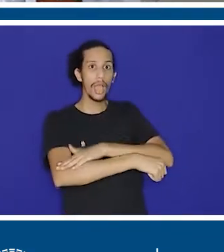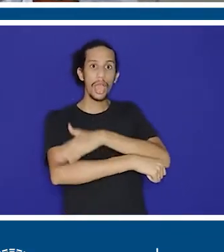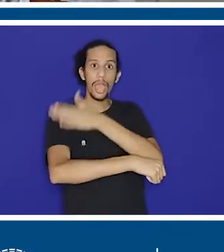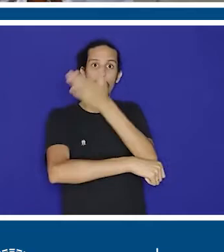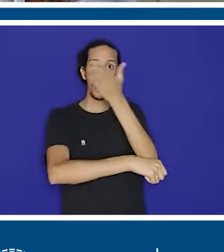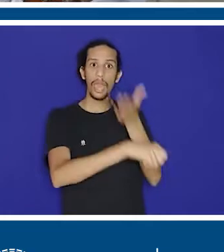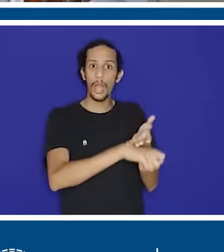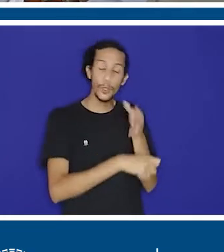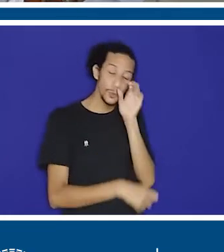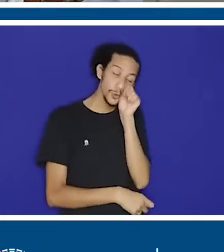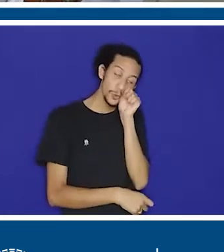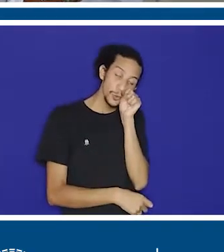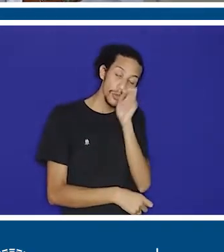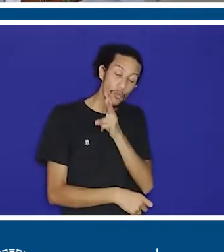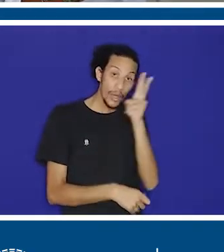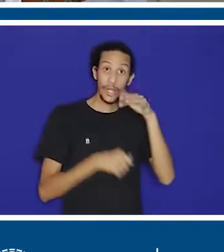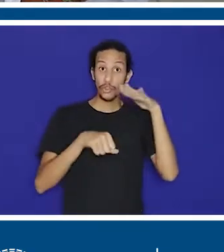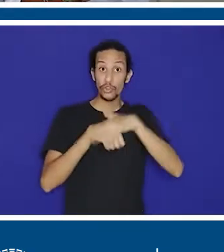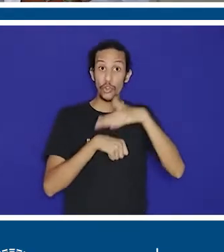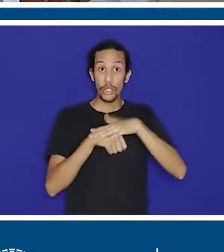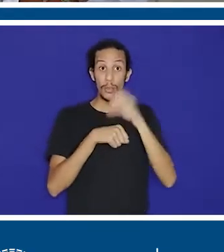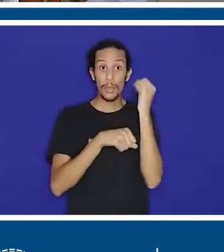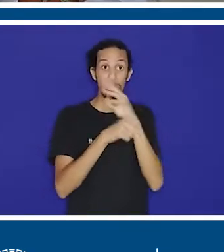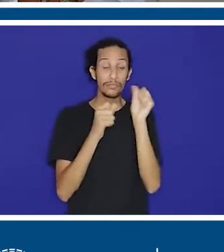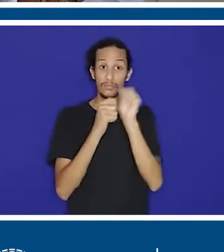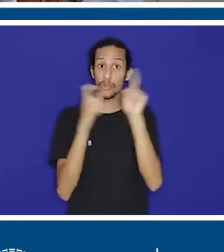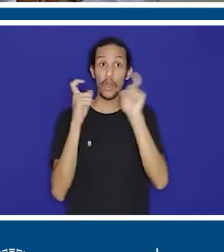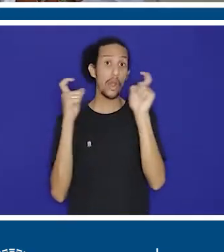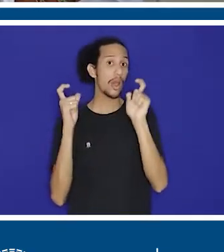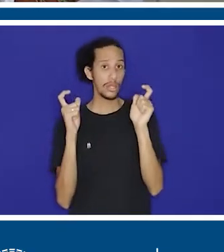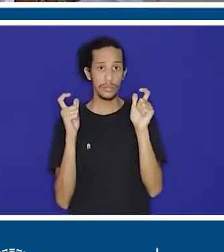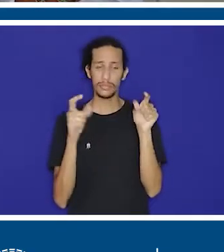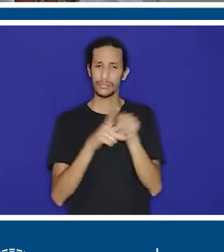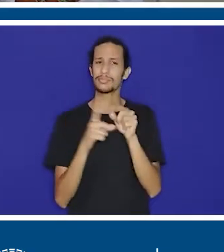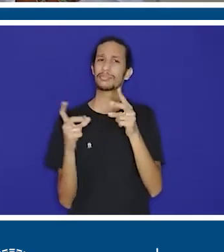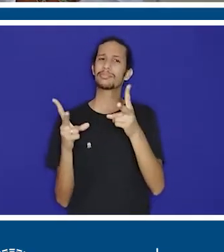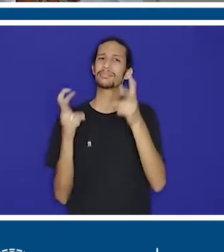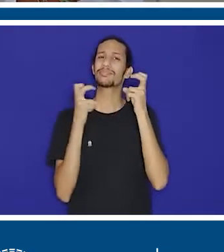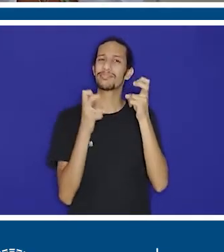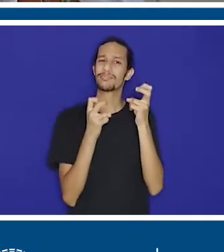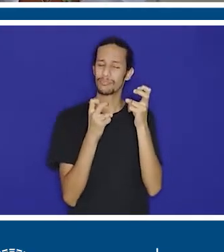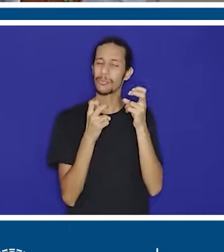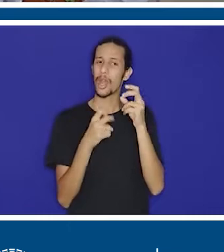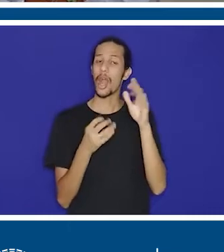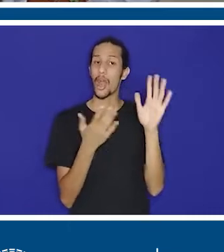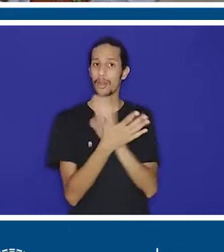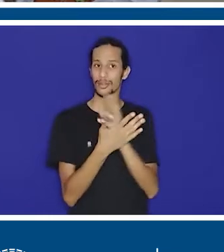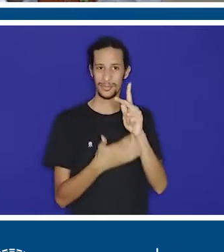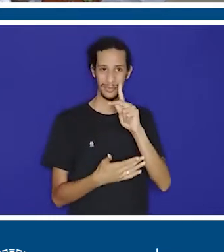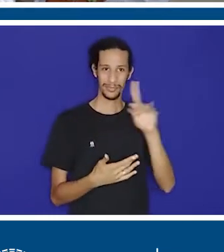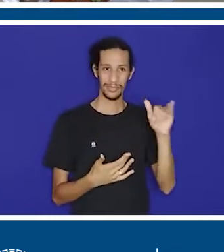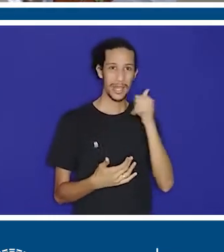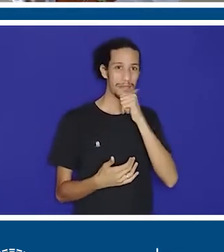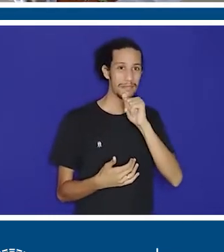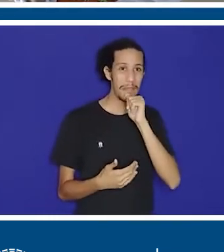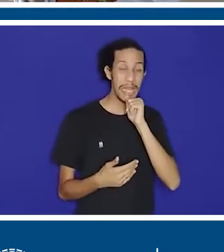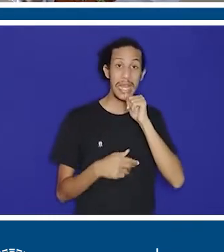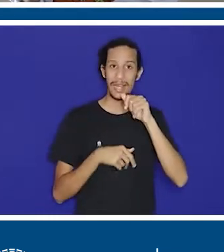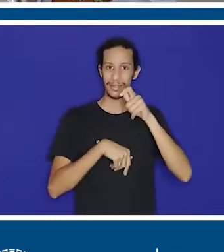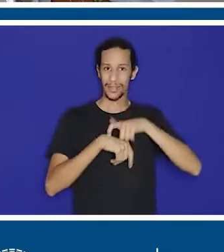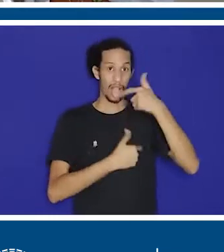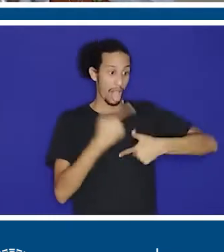não dorme à noite. Uma coisa que eu vejo muito, os pais chegam à noite em